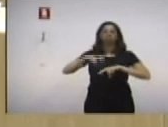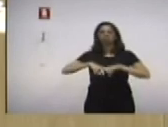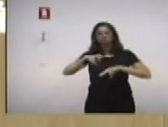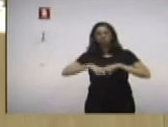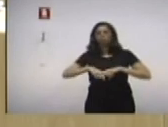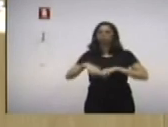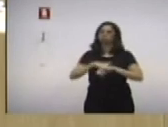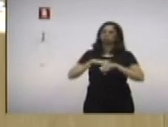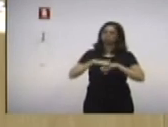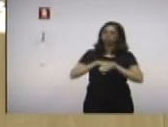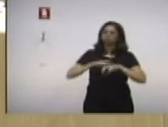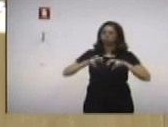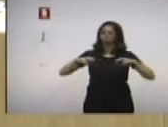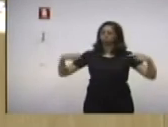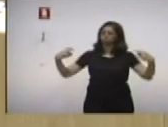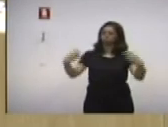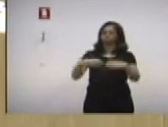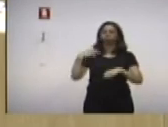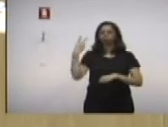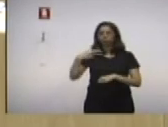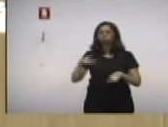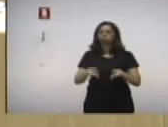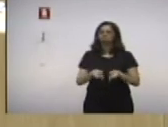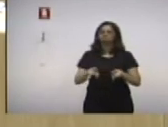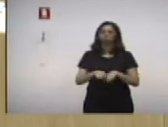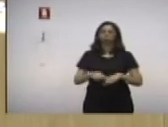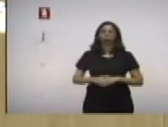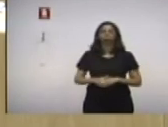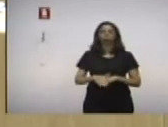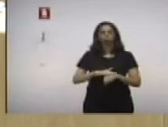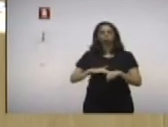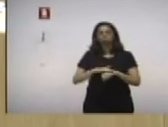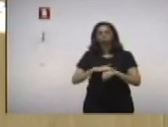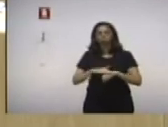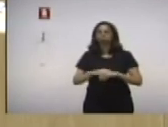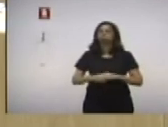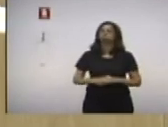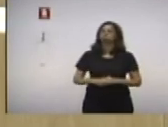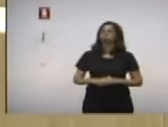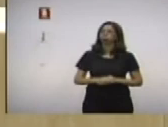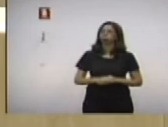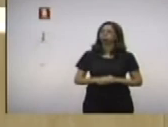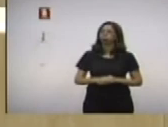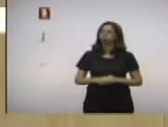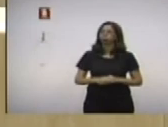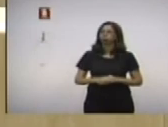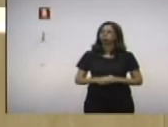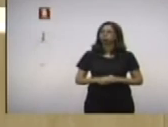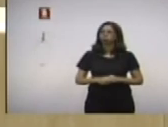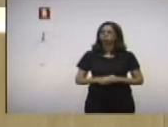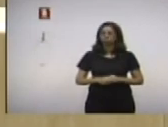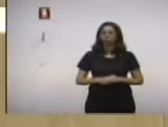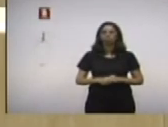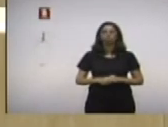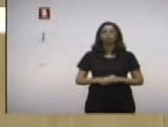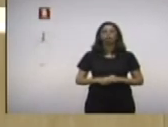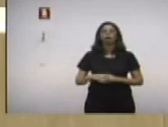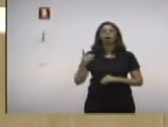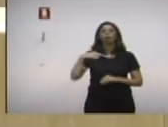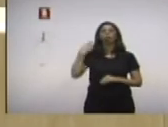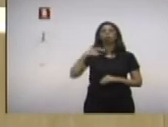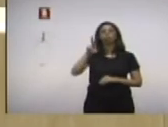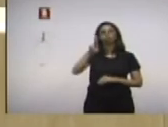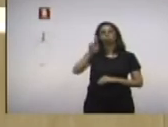outros vereadores que tornam a ratificar está ali na mão do Rodrigo depois